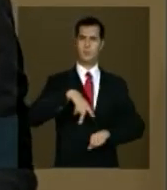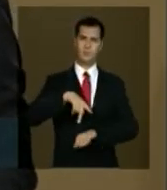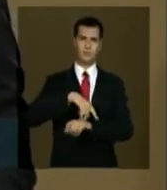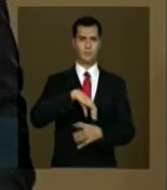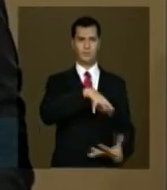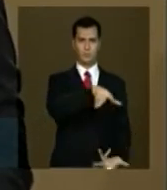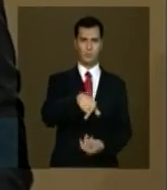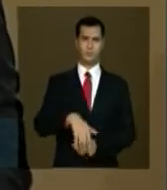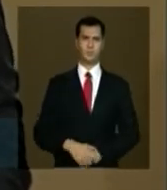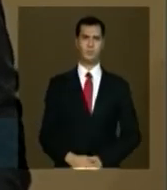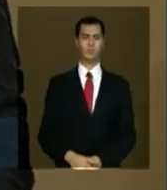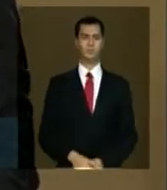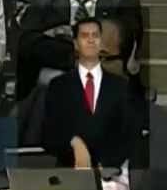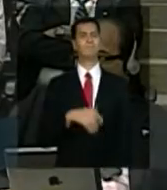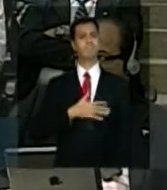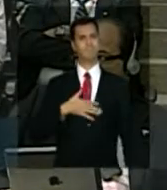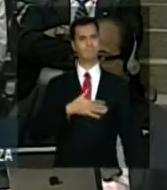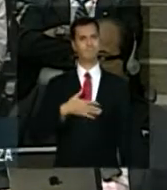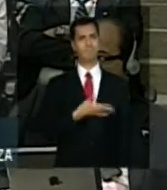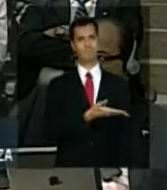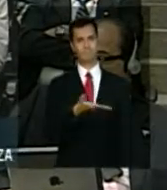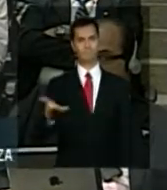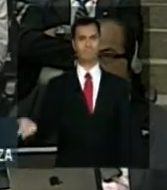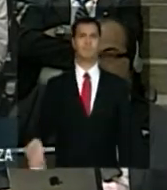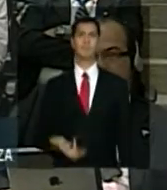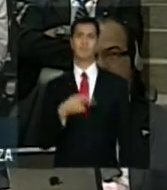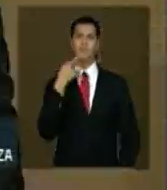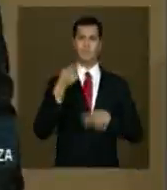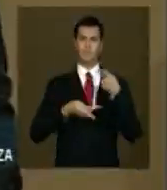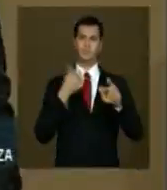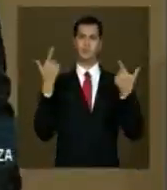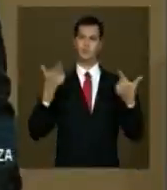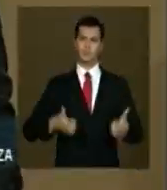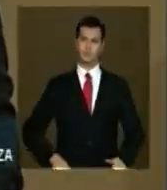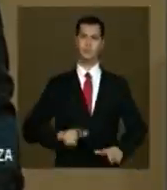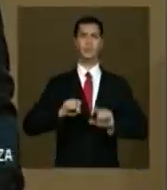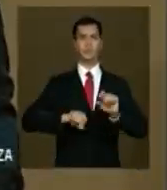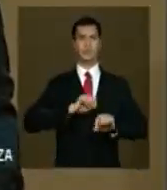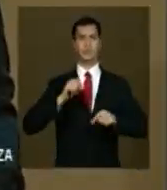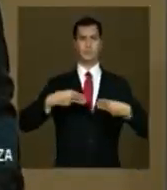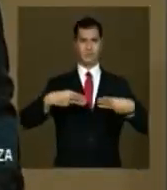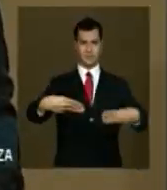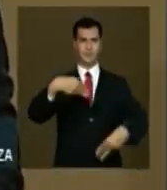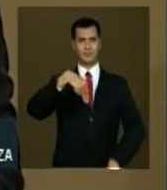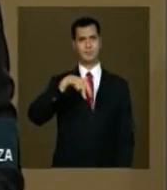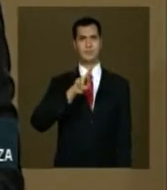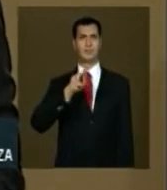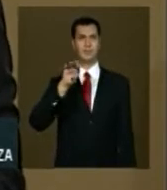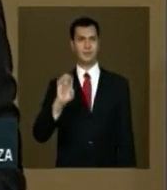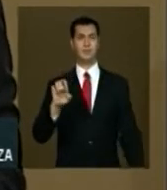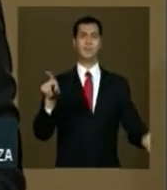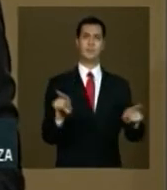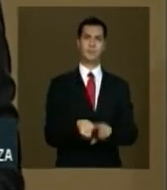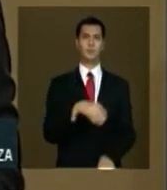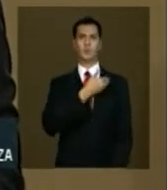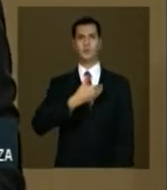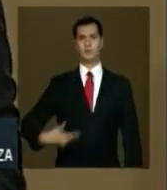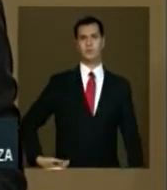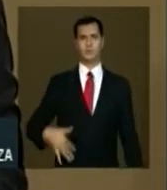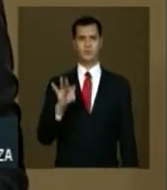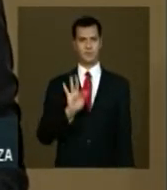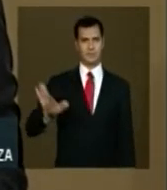Internacional senhoras e senhores gostaria de renovar o compromisso do Itamarati E deste governo com a promoção do desenvolvimento